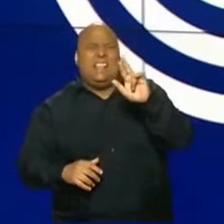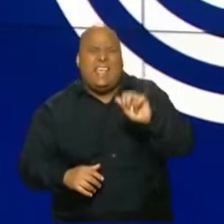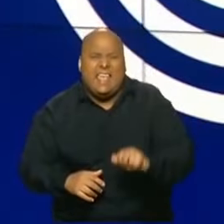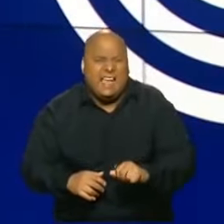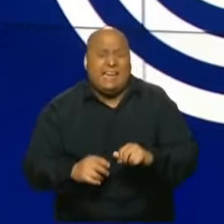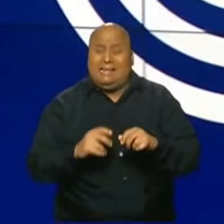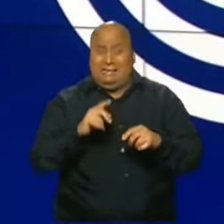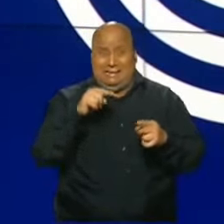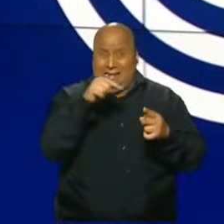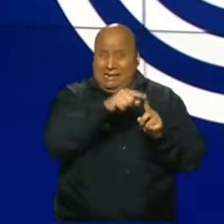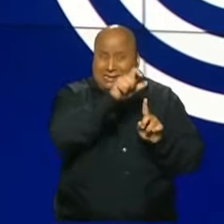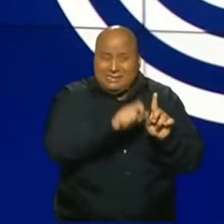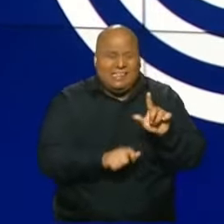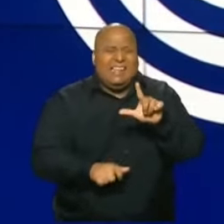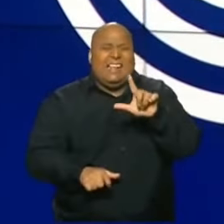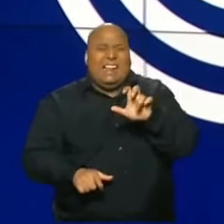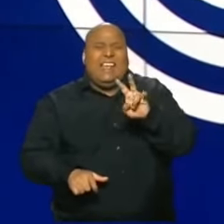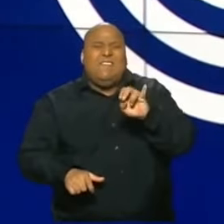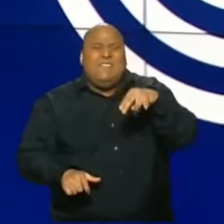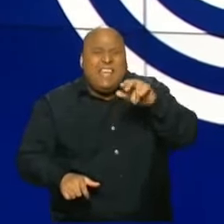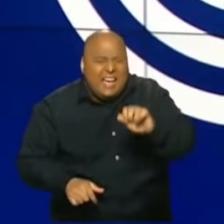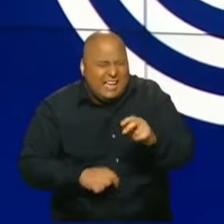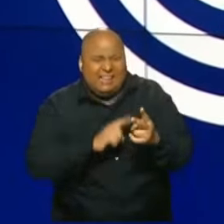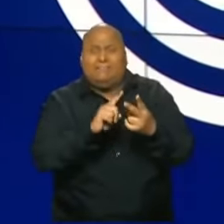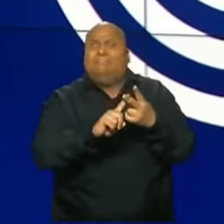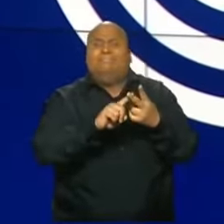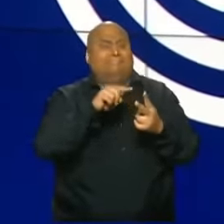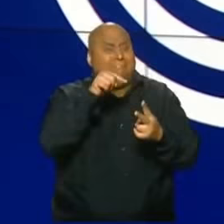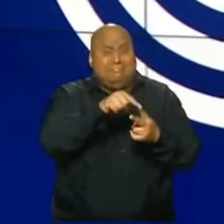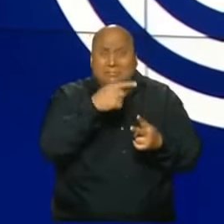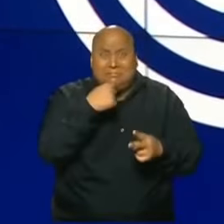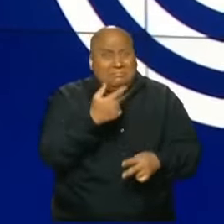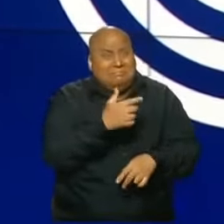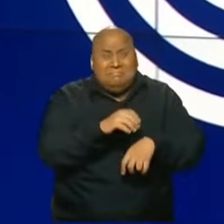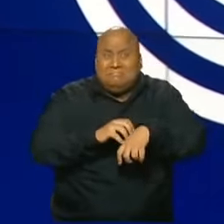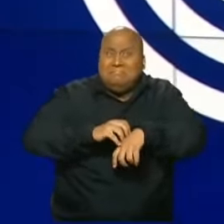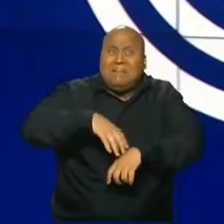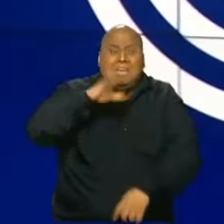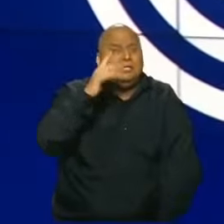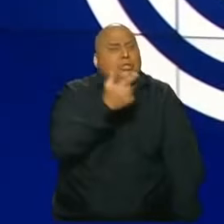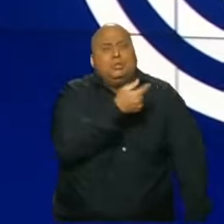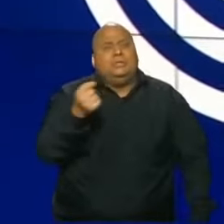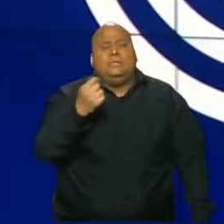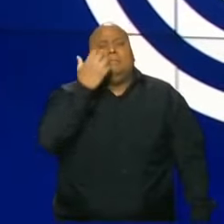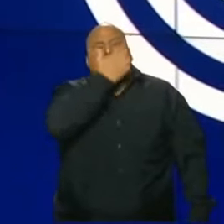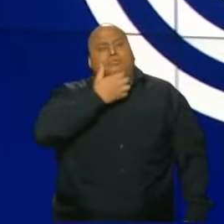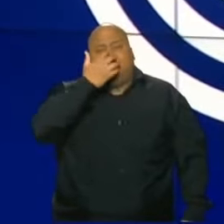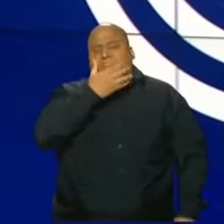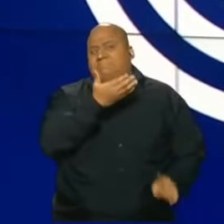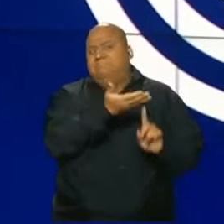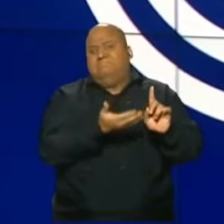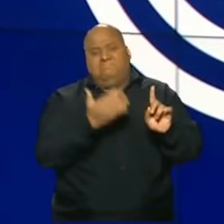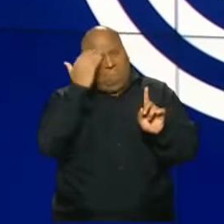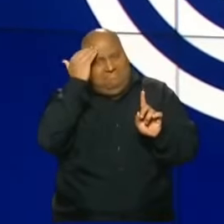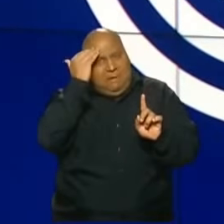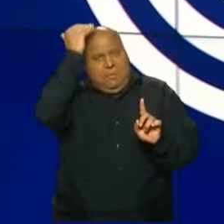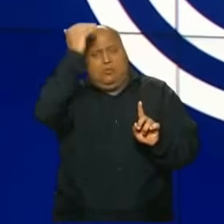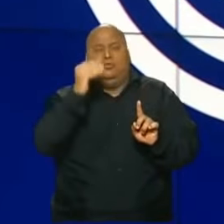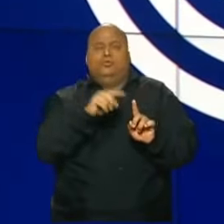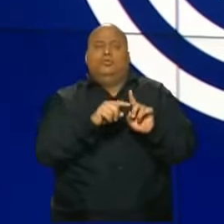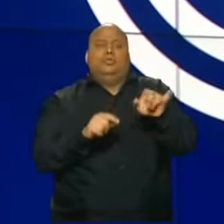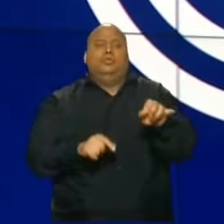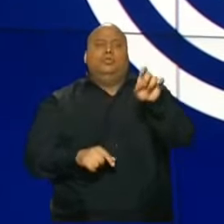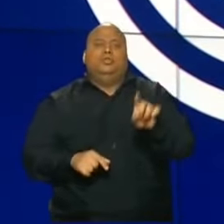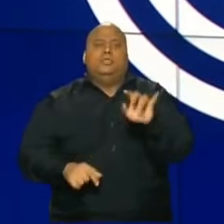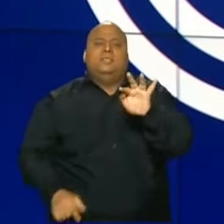Foi Por Aí. Leviana também, já falei. Entre tantas outras, apenas algumas aqui entre as composições do nosso